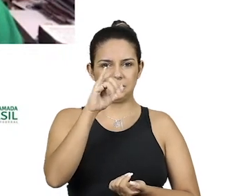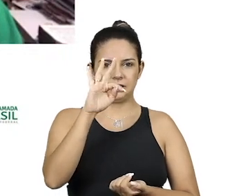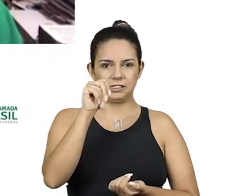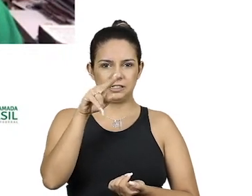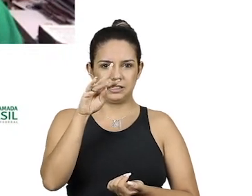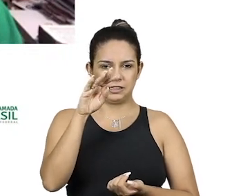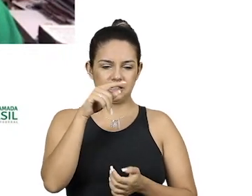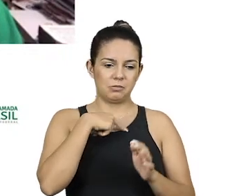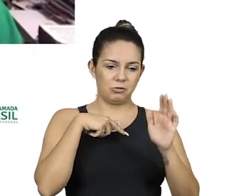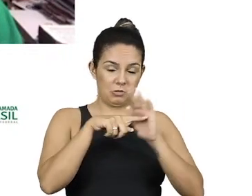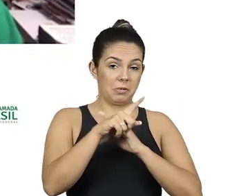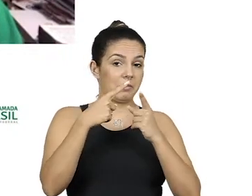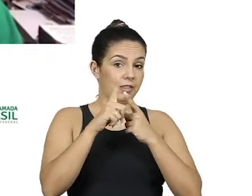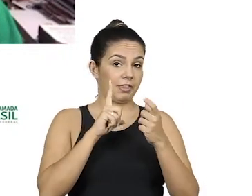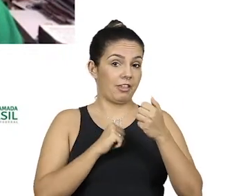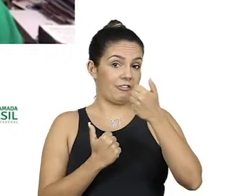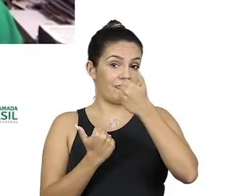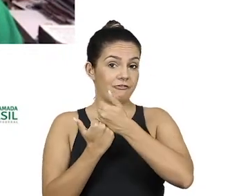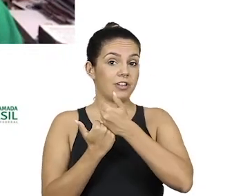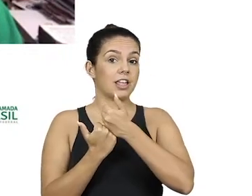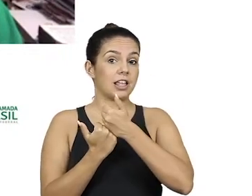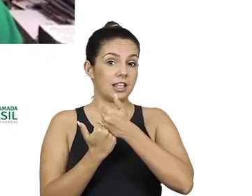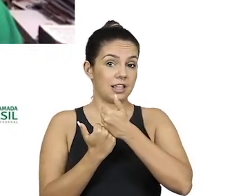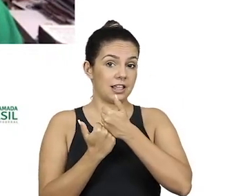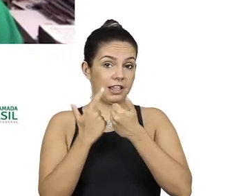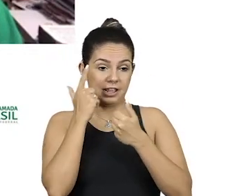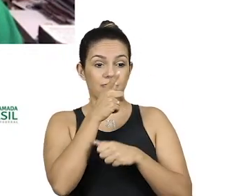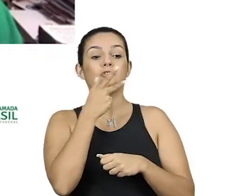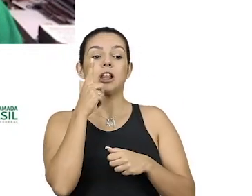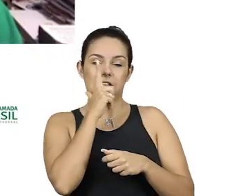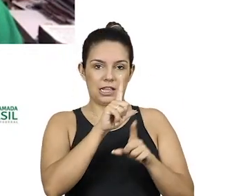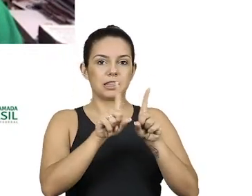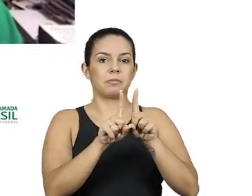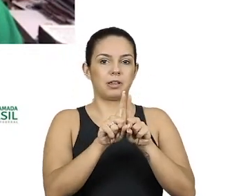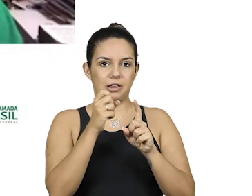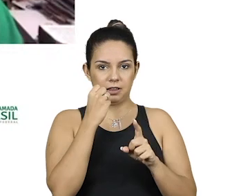Mas existe a possibilidade boa dele ganhar também, viu?